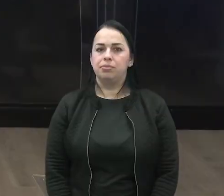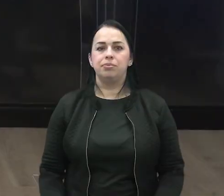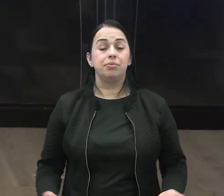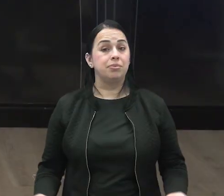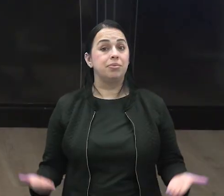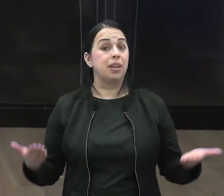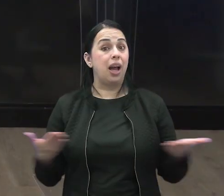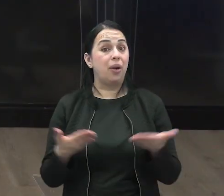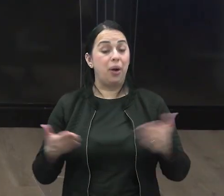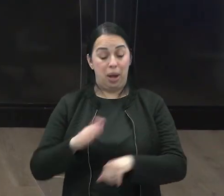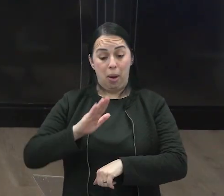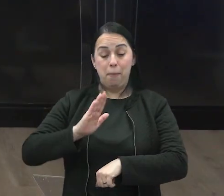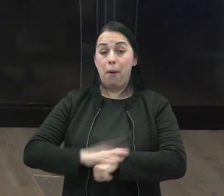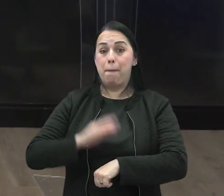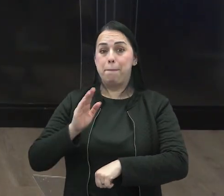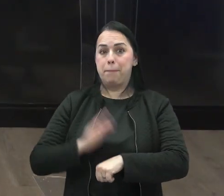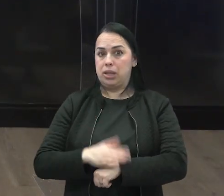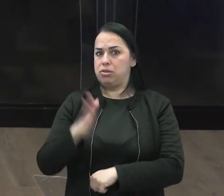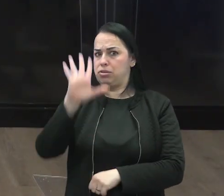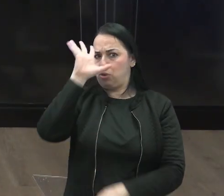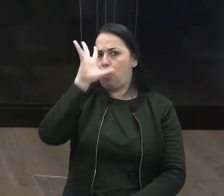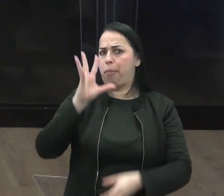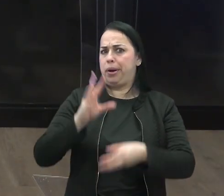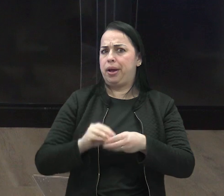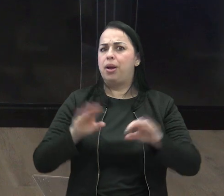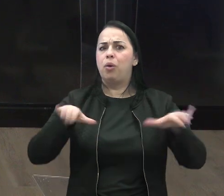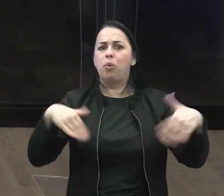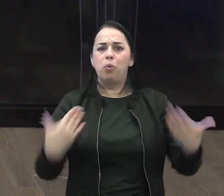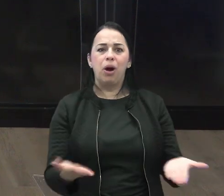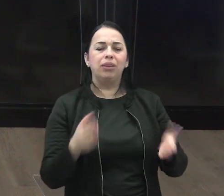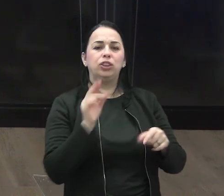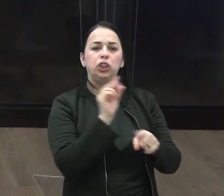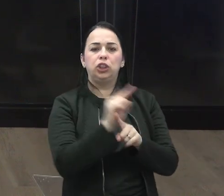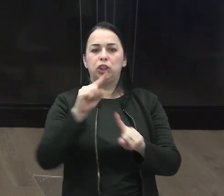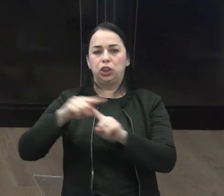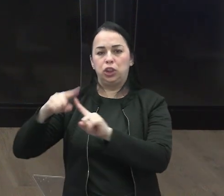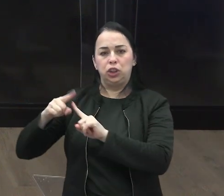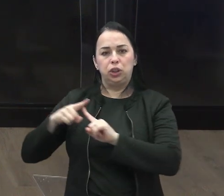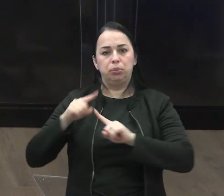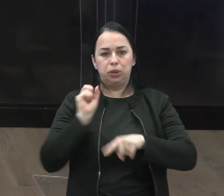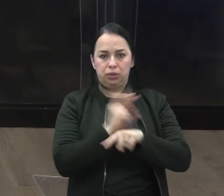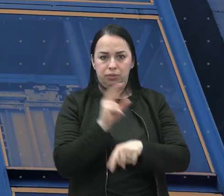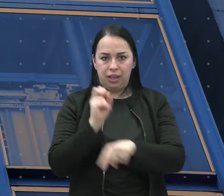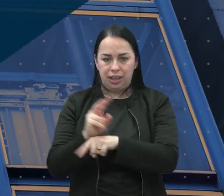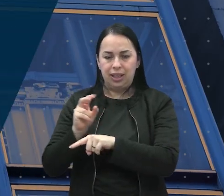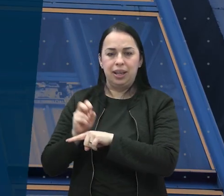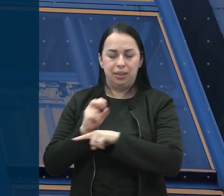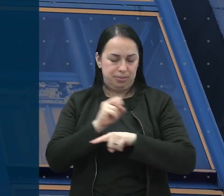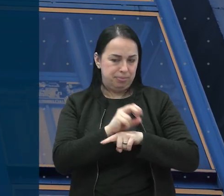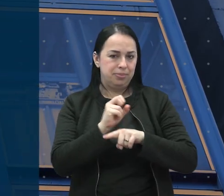E chegou a hora de saber quais são as vagas de emprego abertas no PAT nesta segunda-feira.